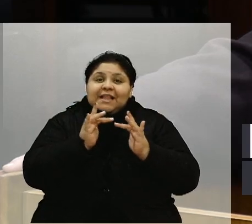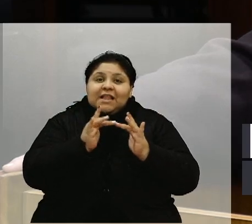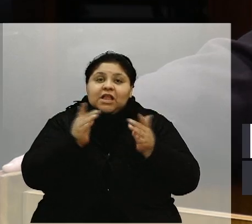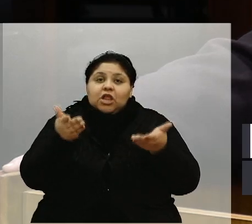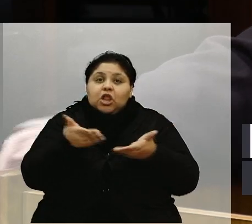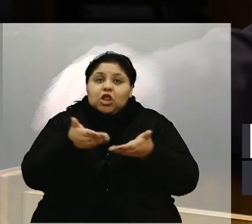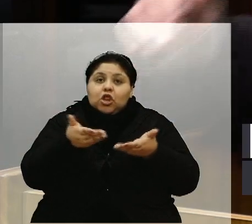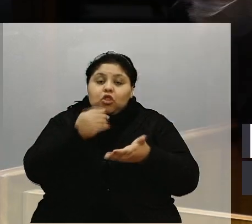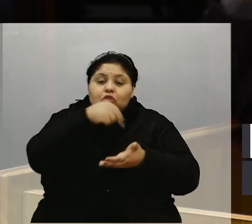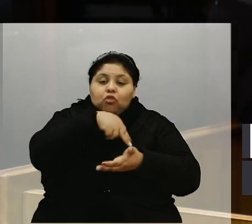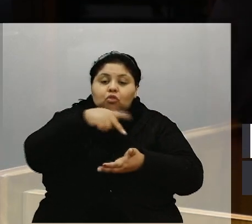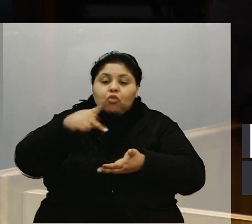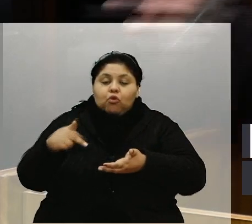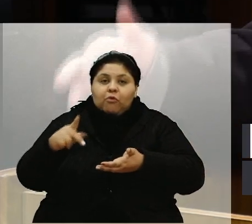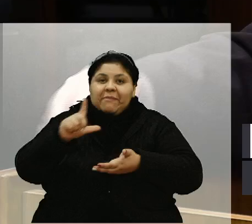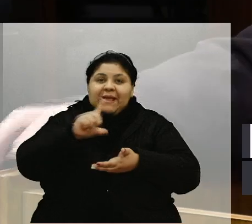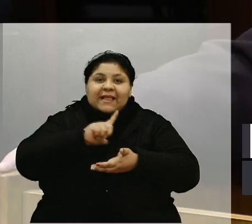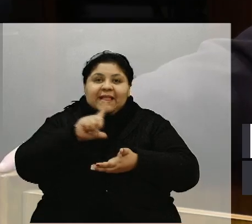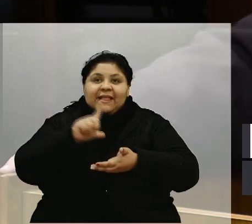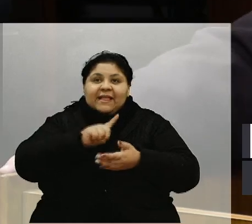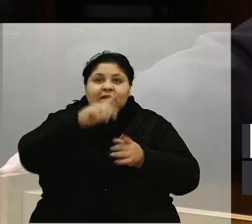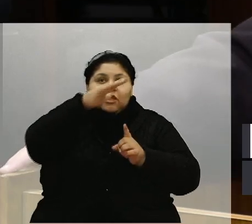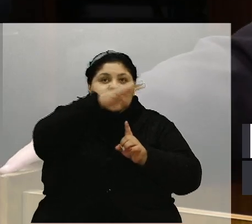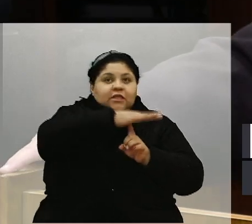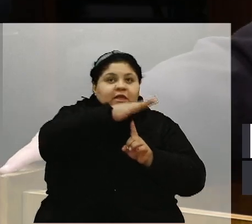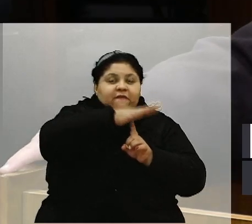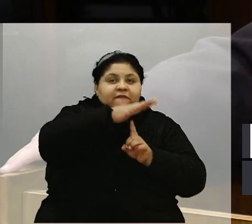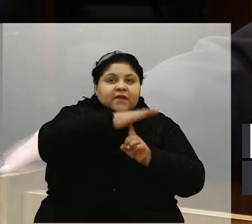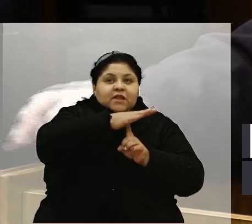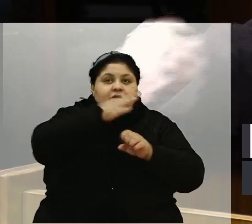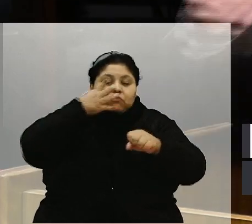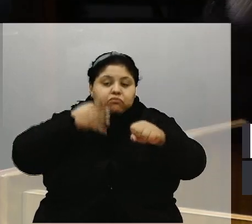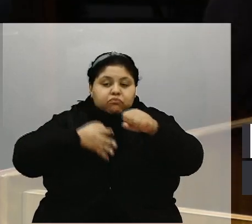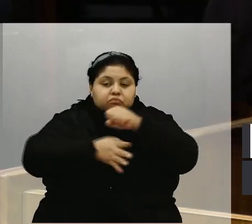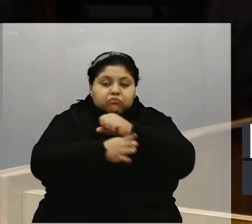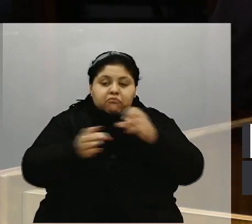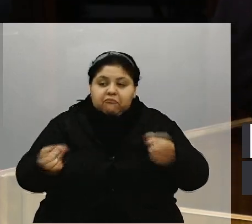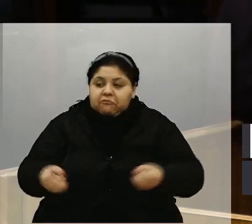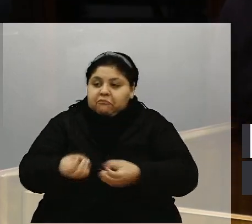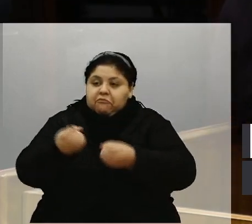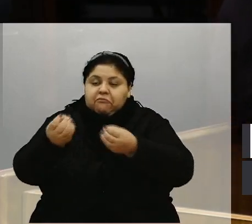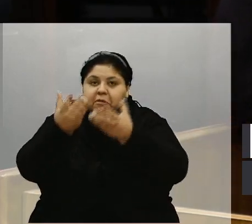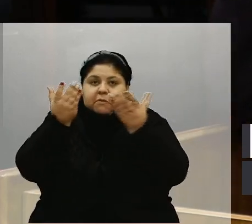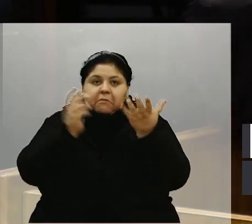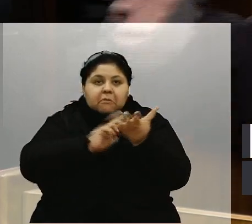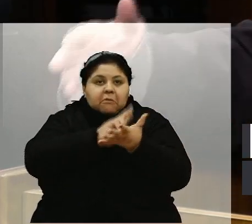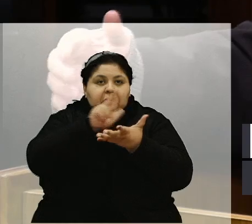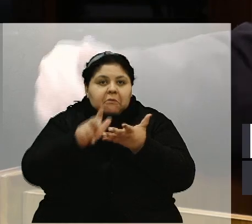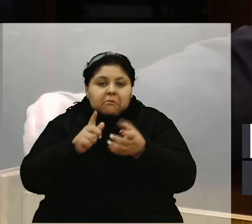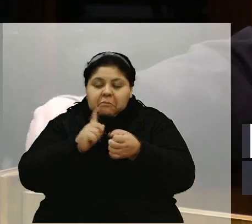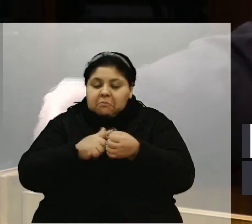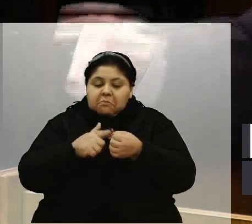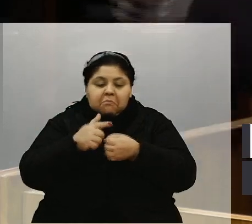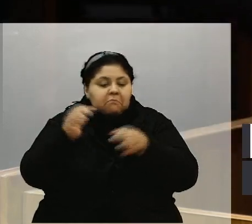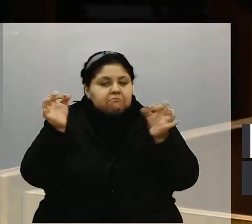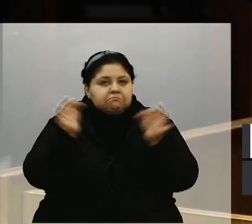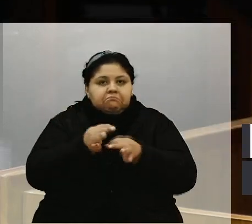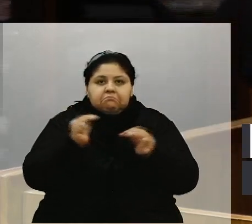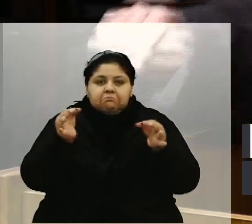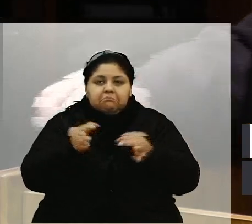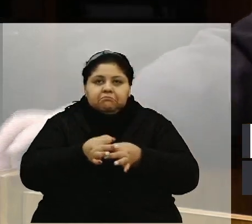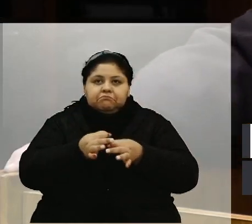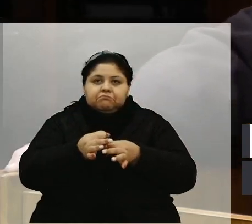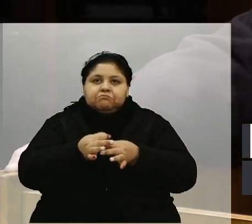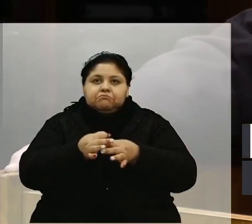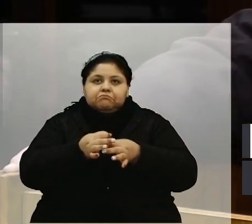Nova Petrópolis, que tem a Feira do Imigrante, que tem a festa disso, que tem é uma cidade fantástica, é